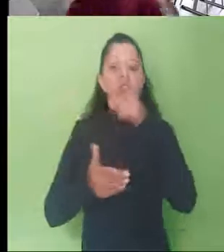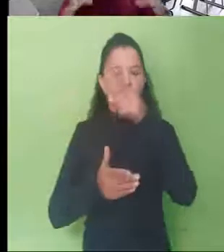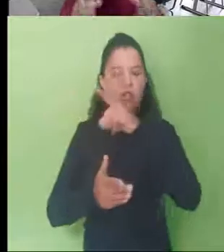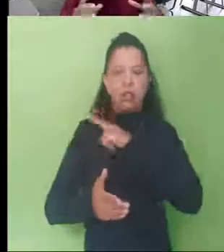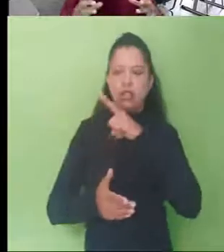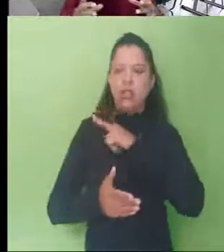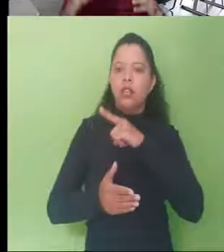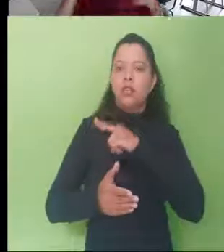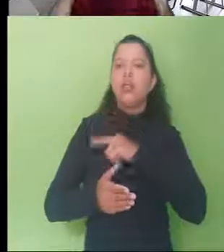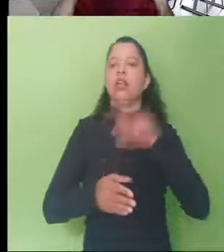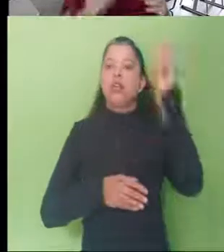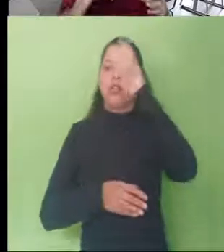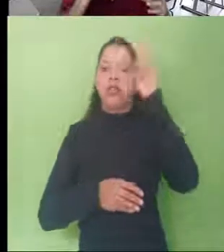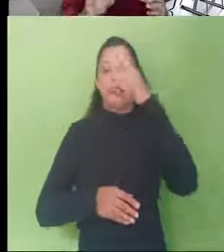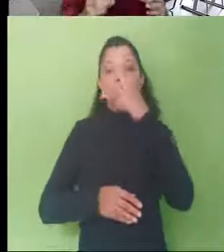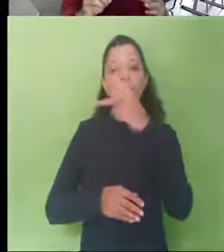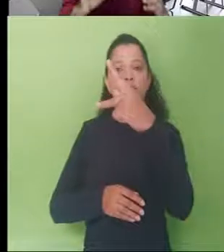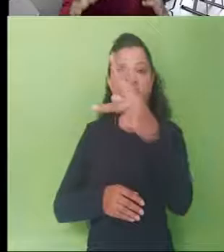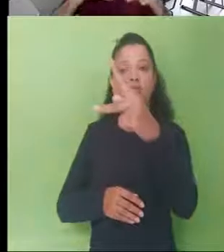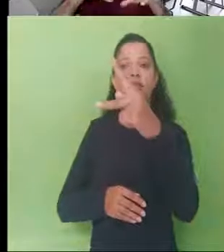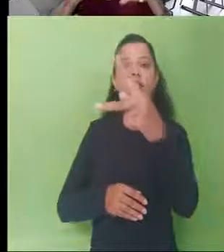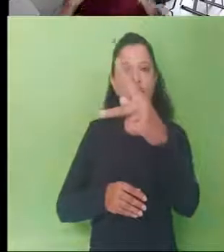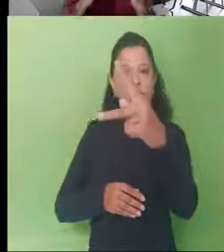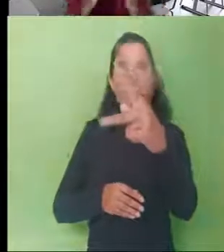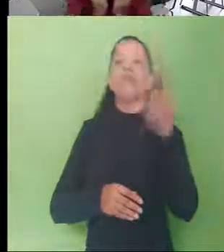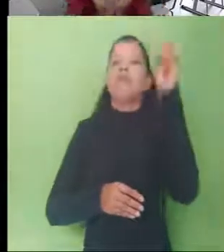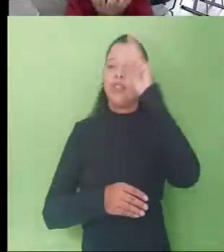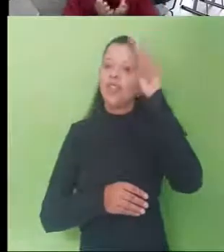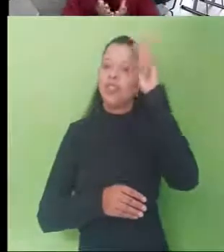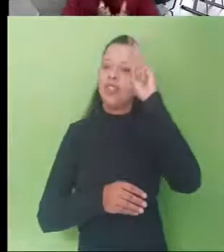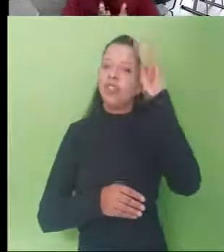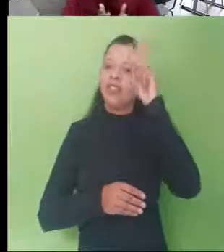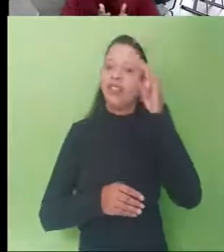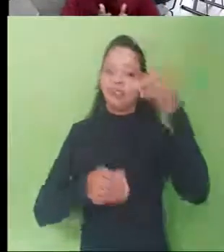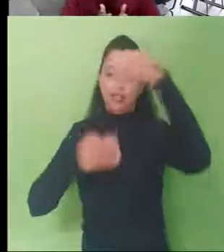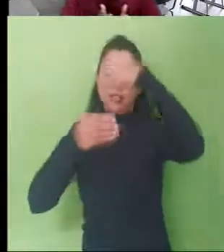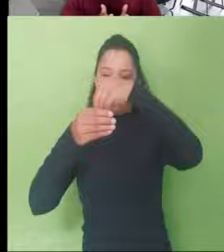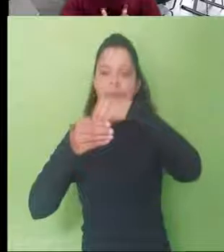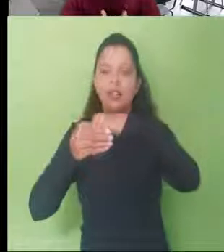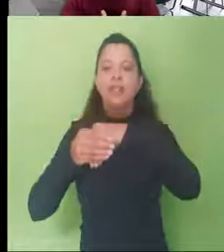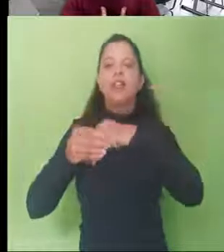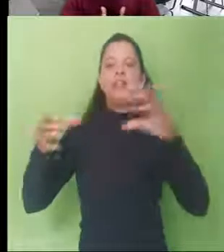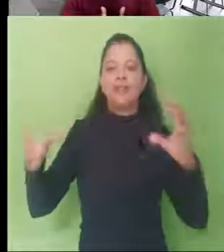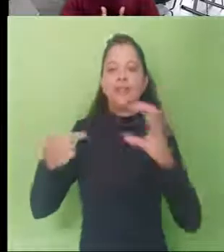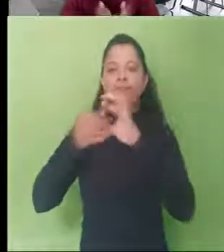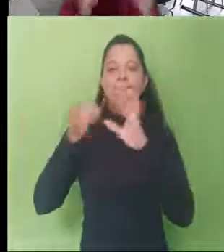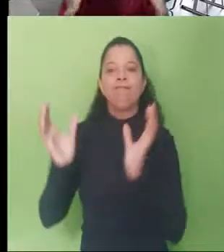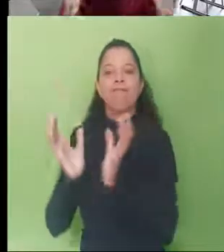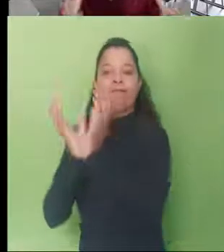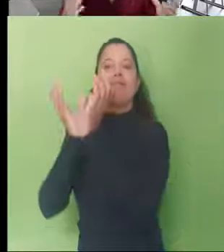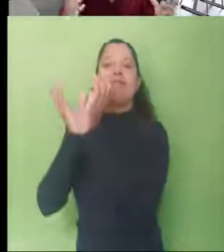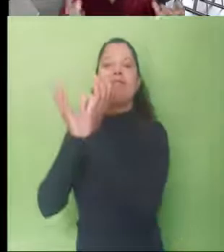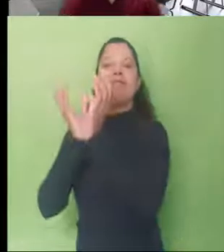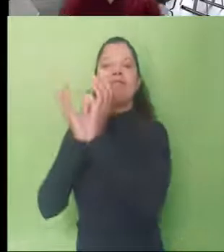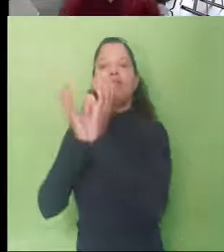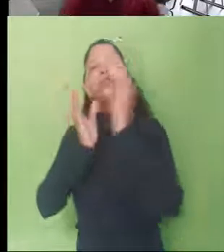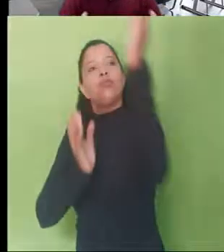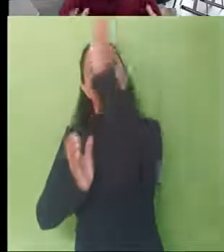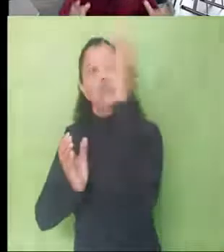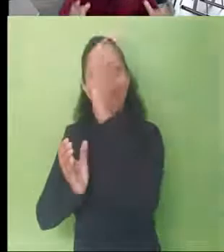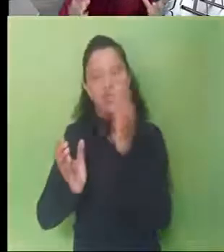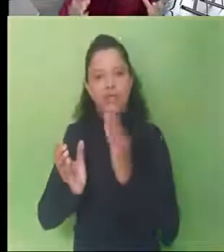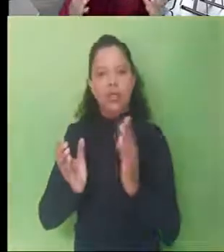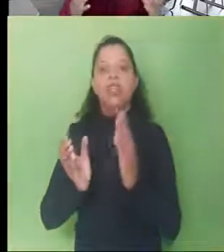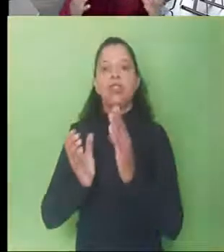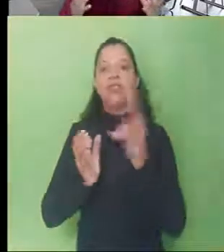a sua história está dentro do conjunto da história do Brasil. A história do